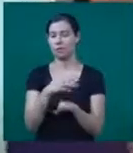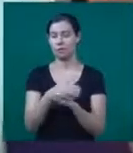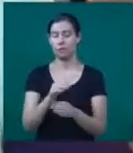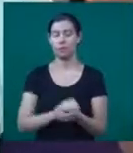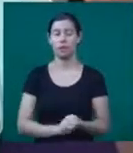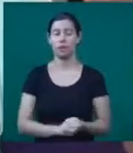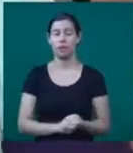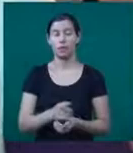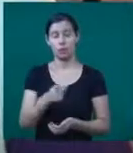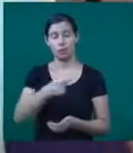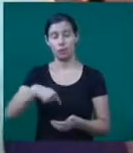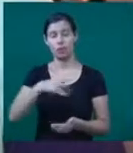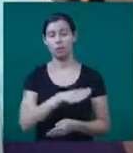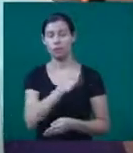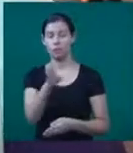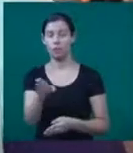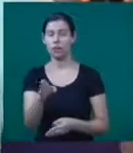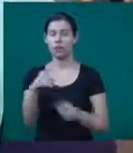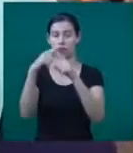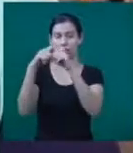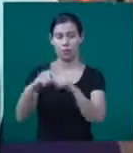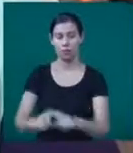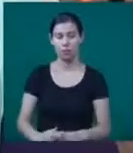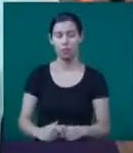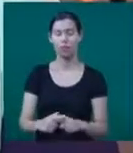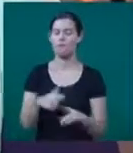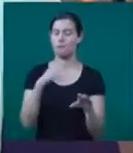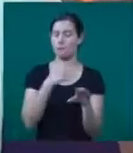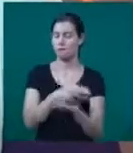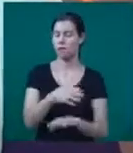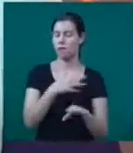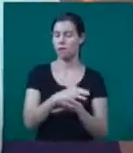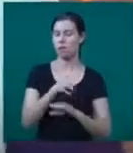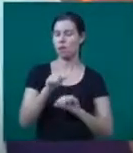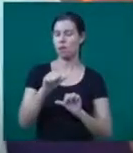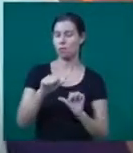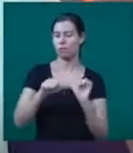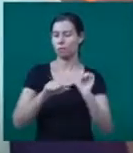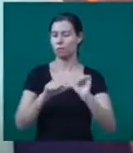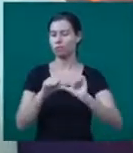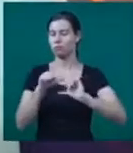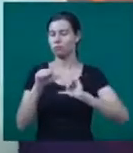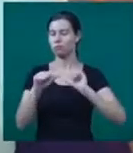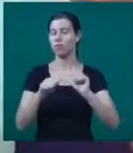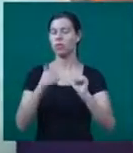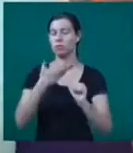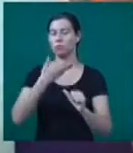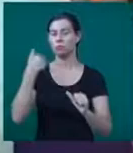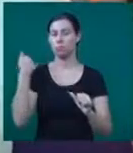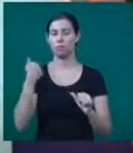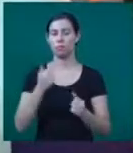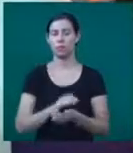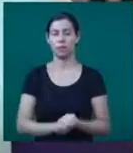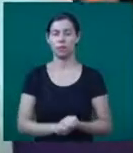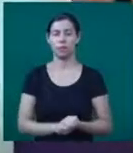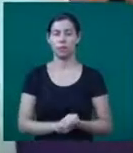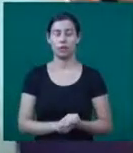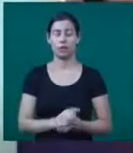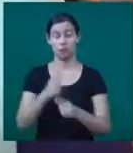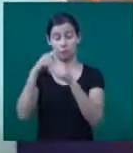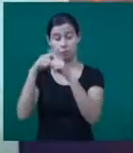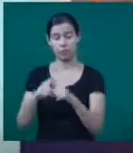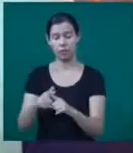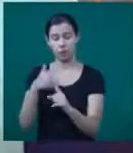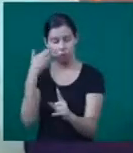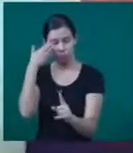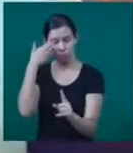aprimorar mais, começam a ter mais atenção com o que eles têm que fazer. Então é muito importante na questão da concentração, do objetivo de